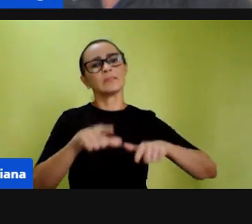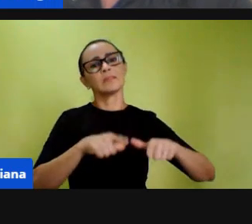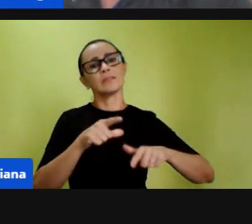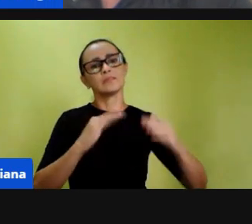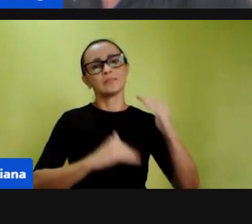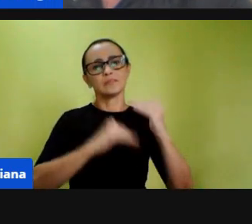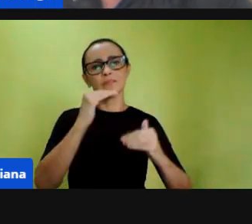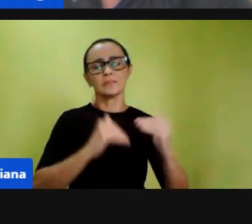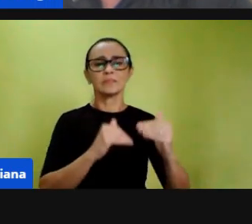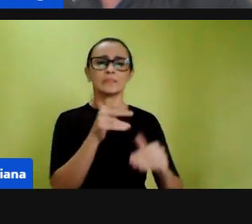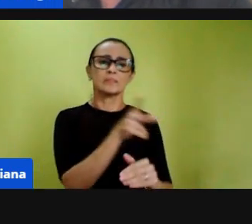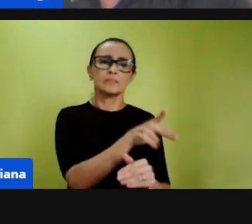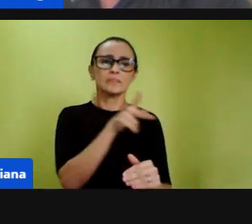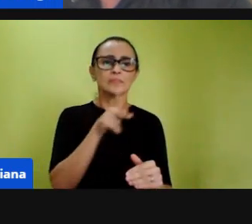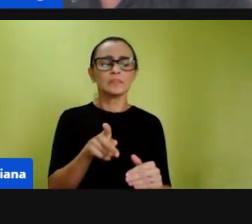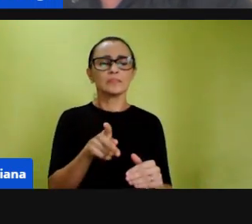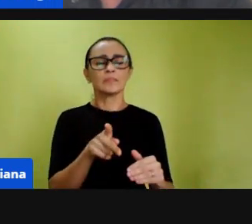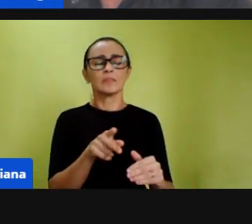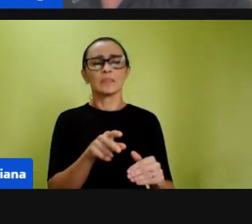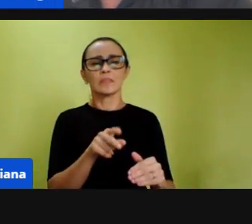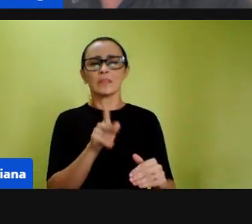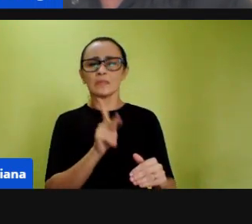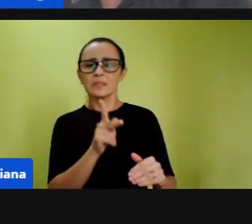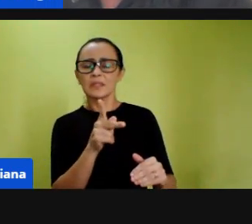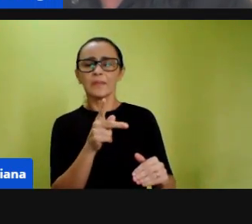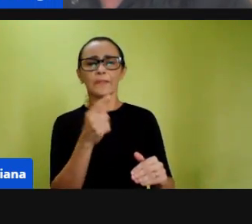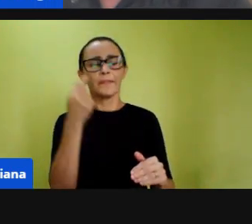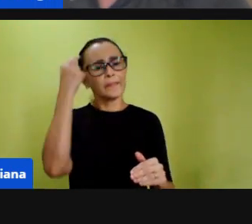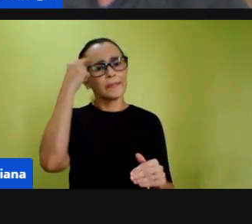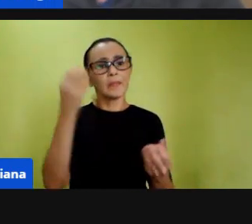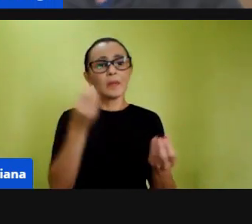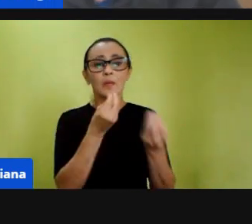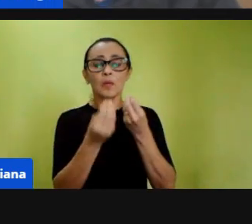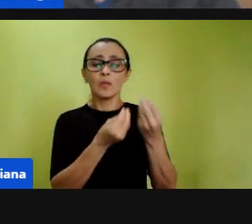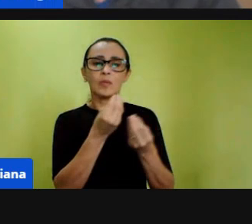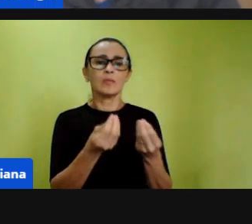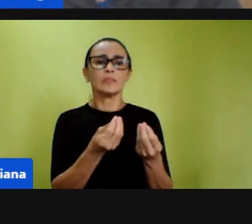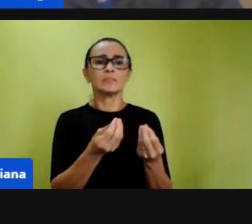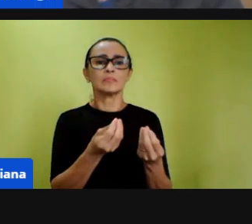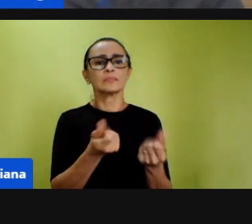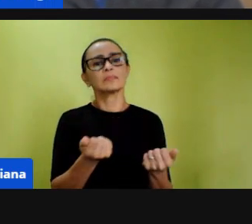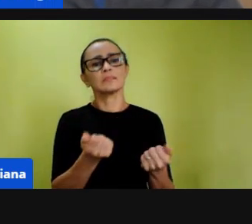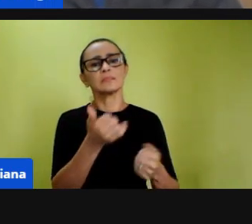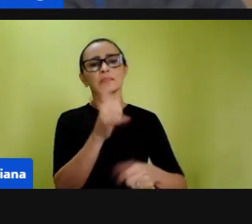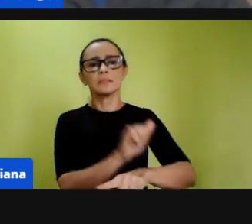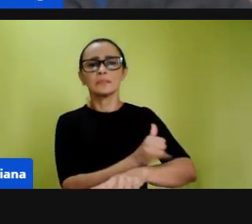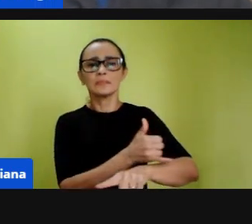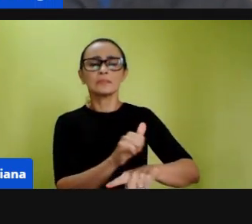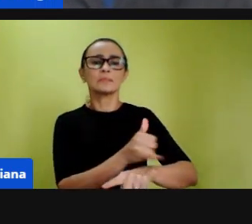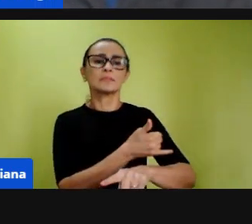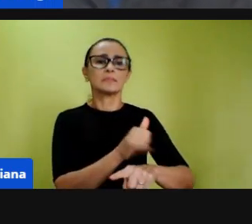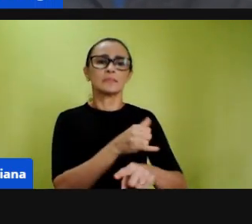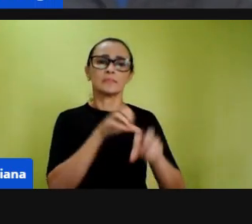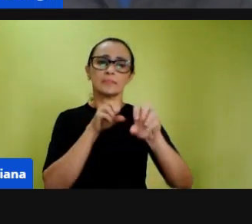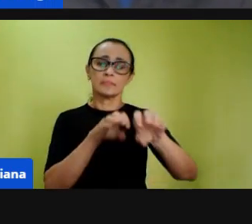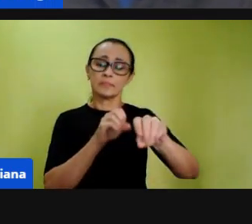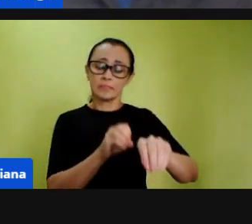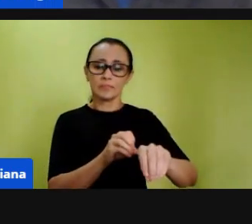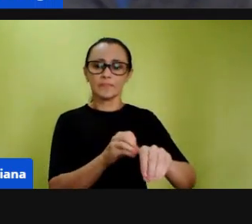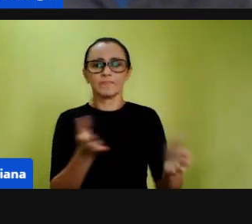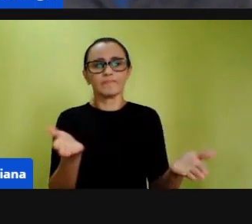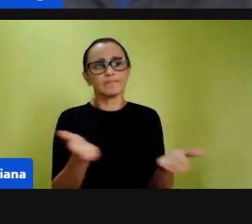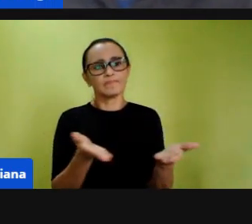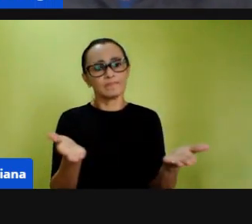o exercício de revisar as suas estratégias de atuação, com as novas demandas que vêm surgindo,